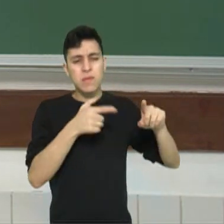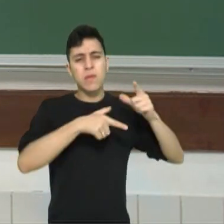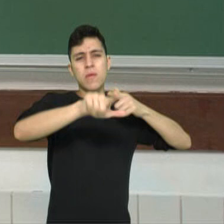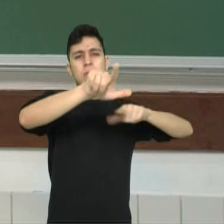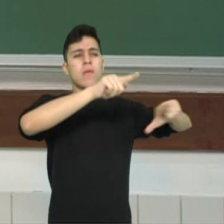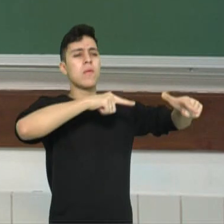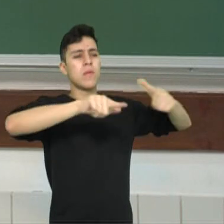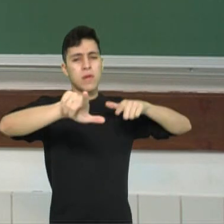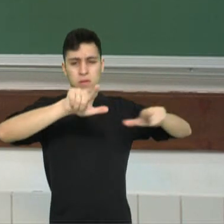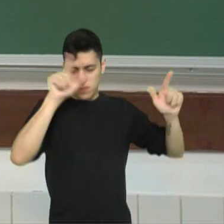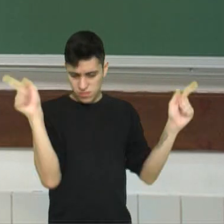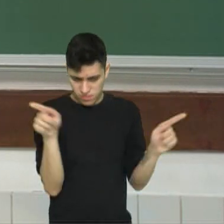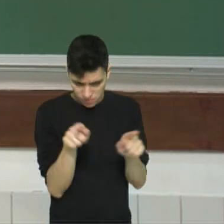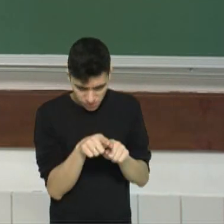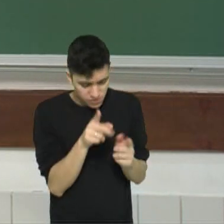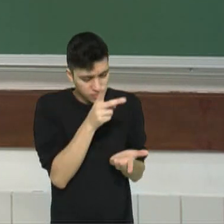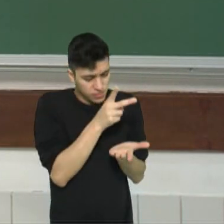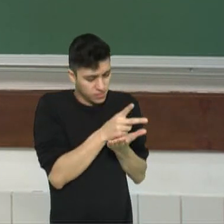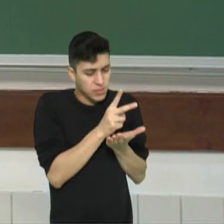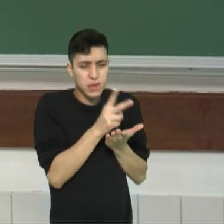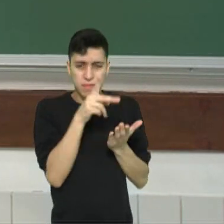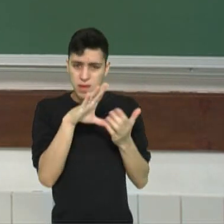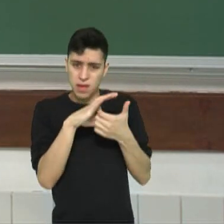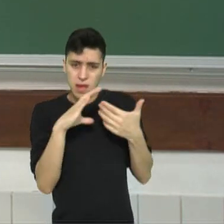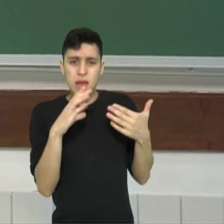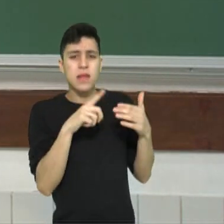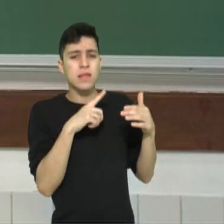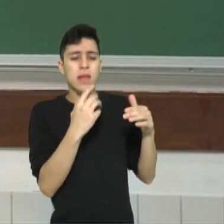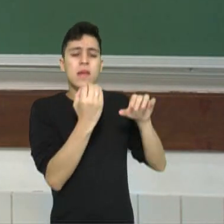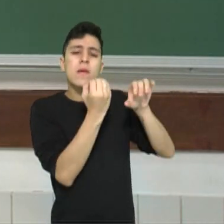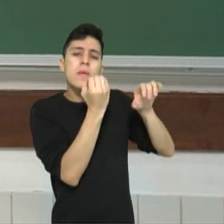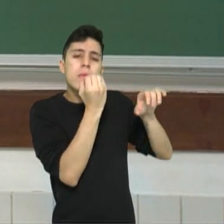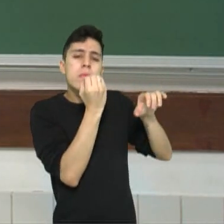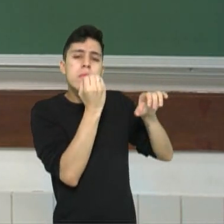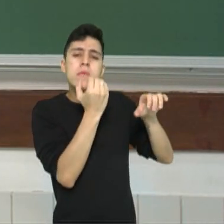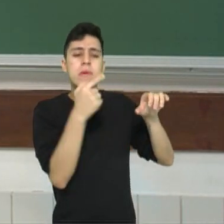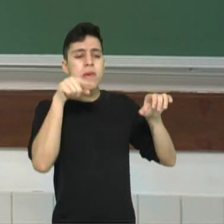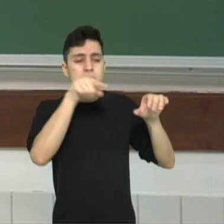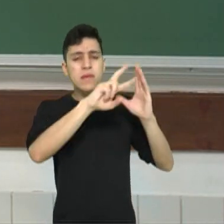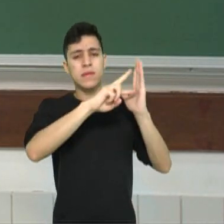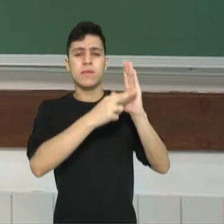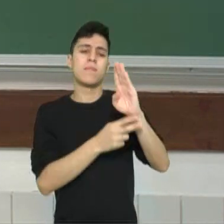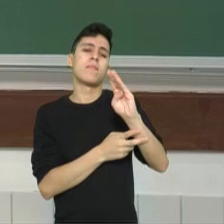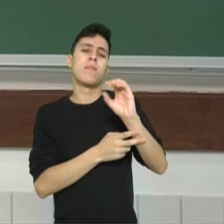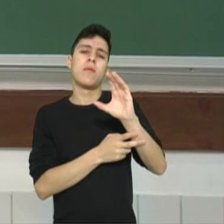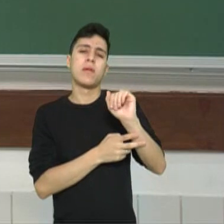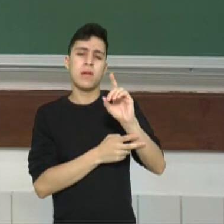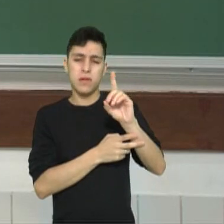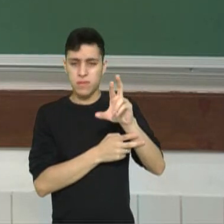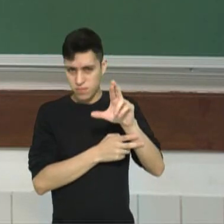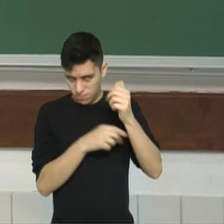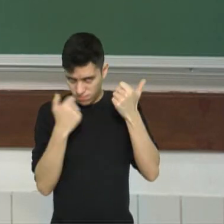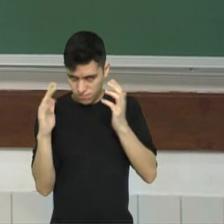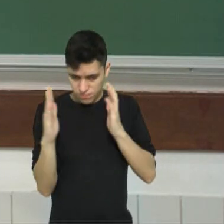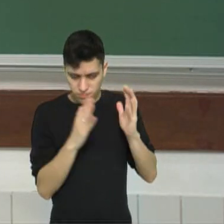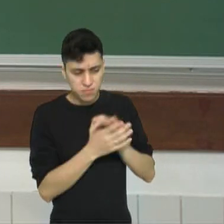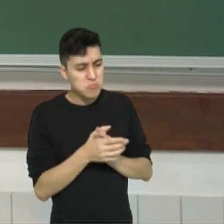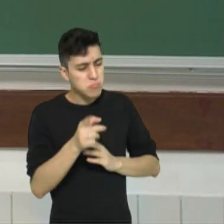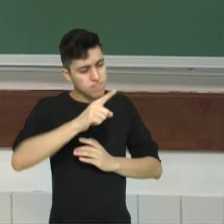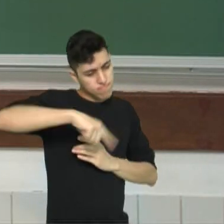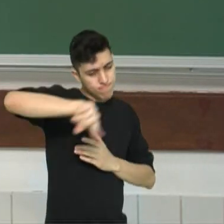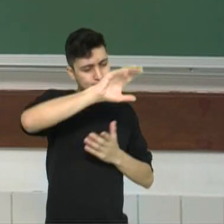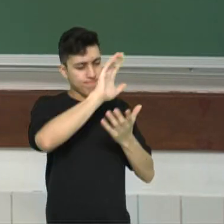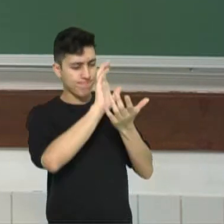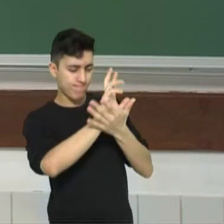instrumentos musicais, que você pode pegar a mesma caracterização, ok? Esses instrumentos também, você vai ter sempre essa